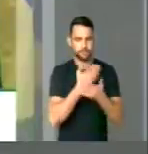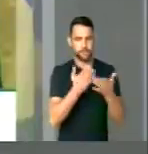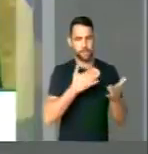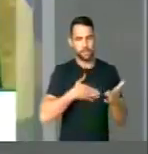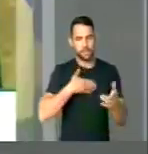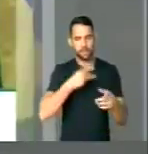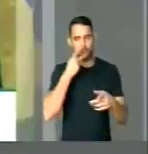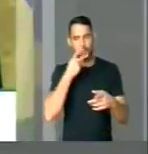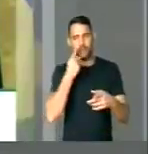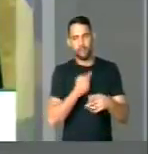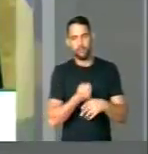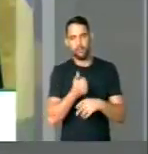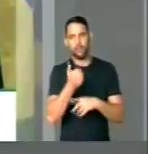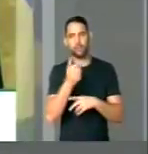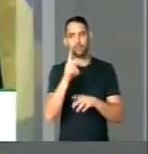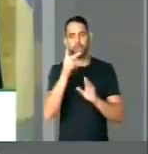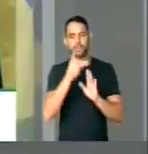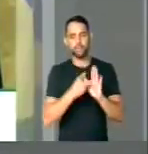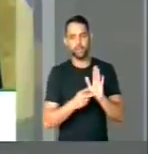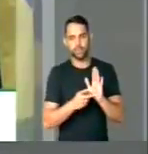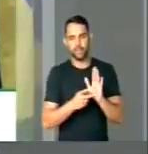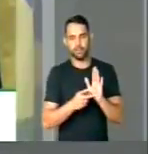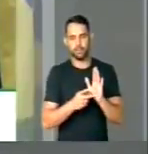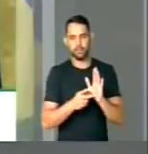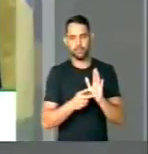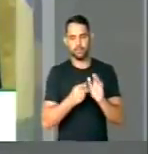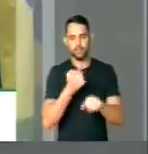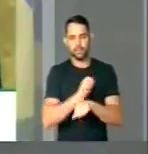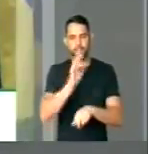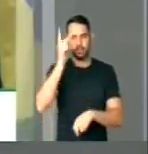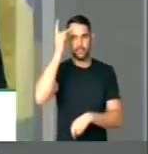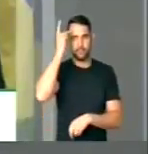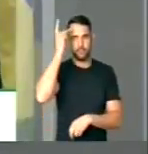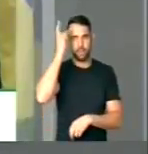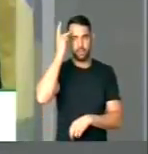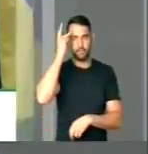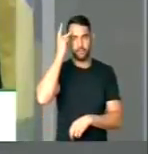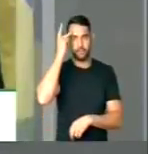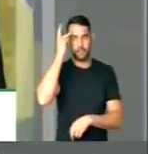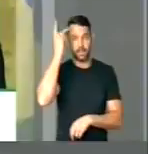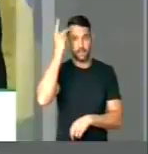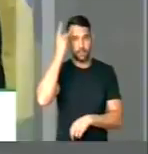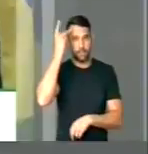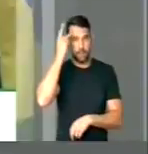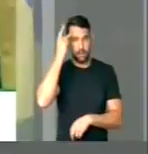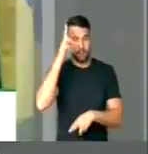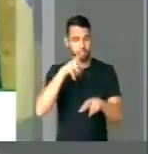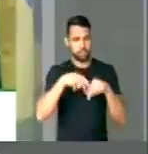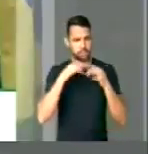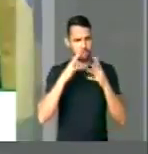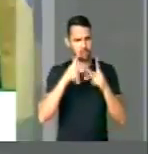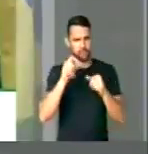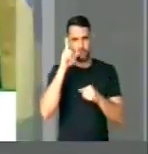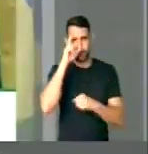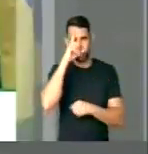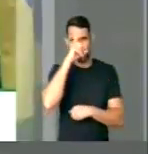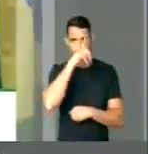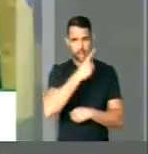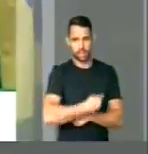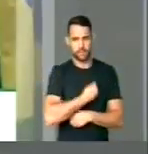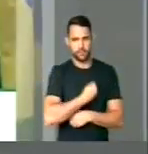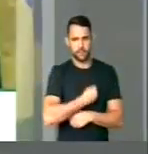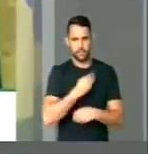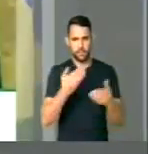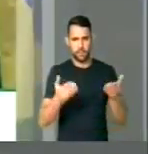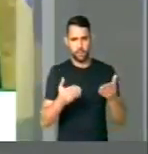falar um pouco sobre os projetos de São Paulo São Paulo apesar de toda a dificuldade que vive o país